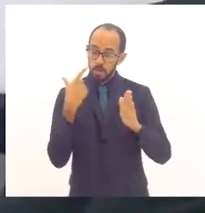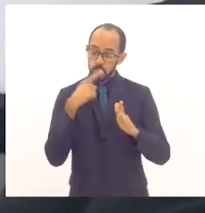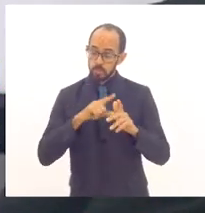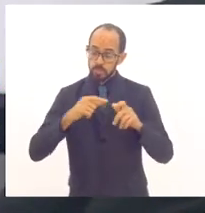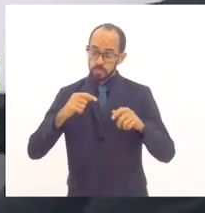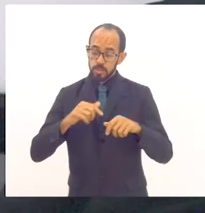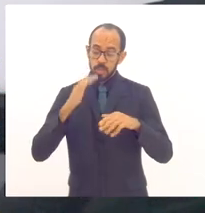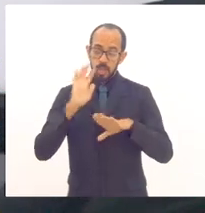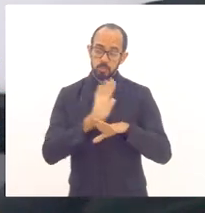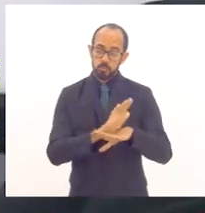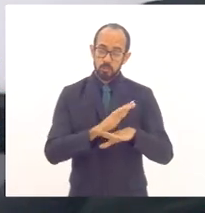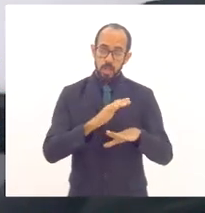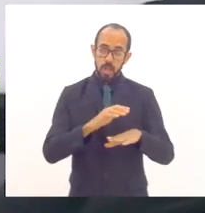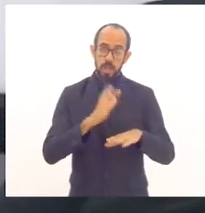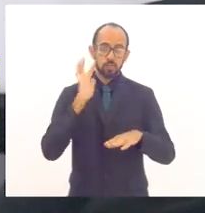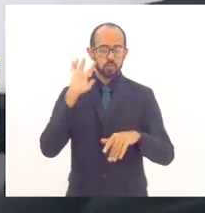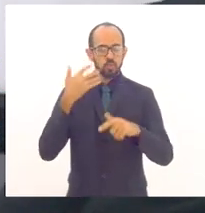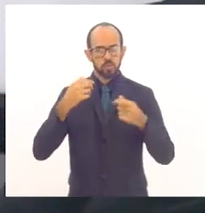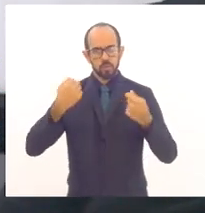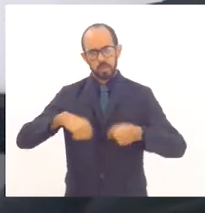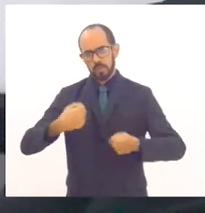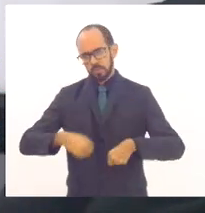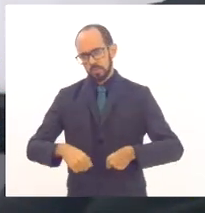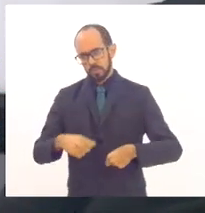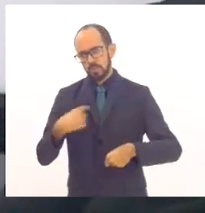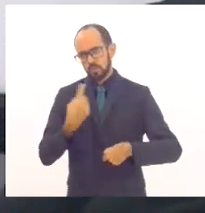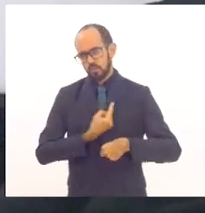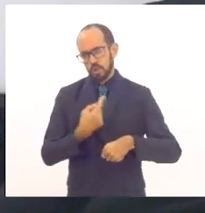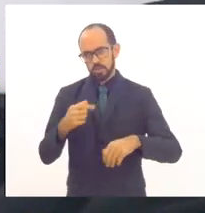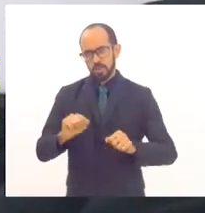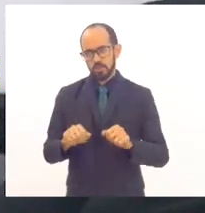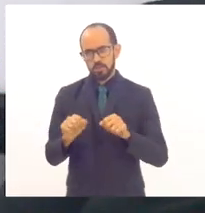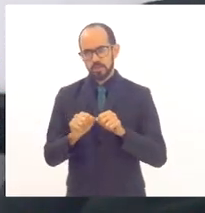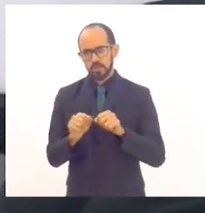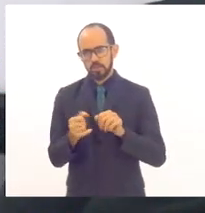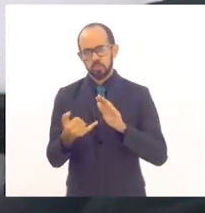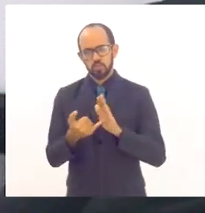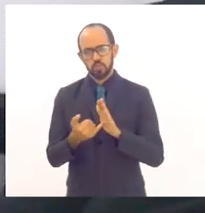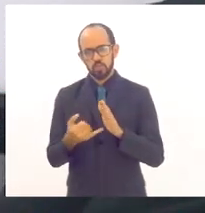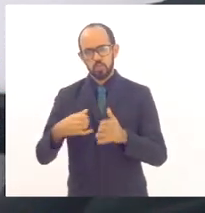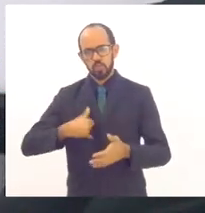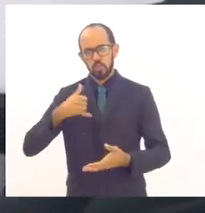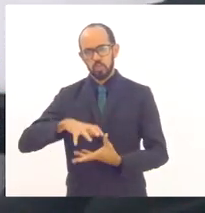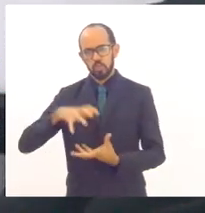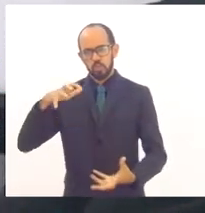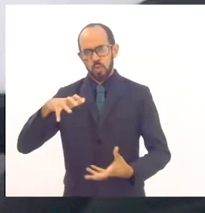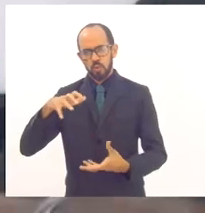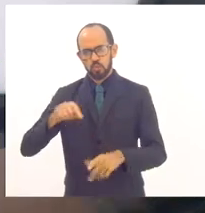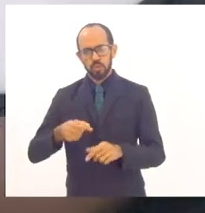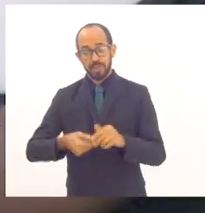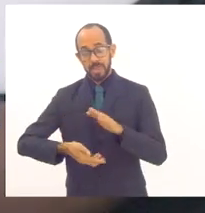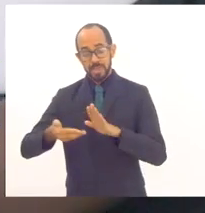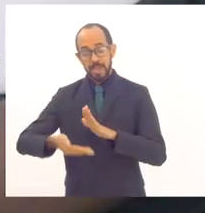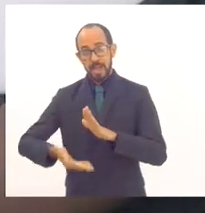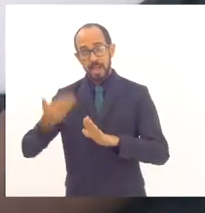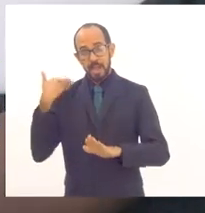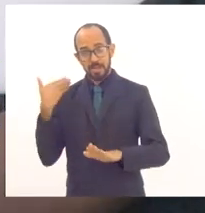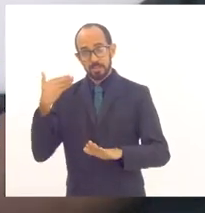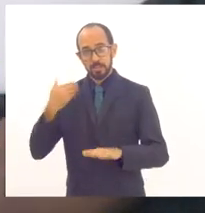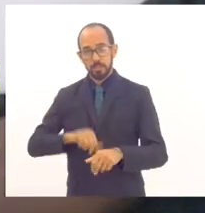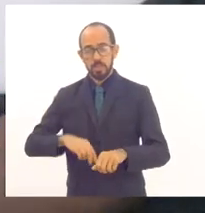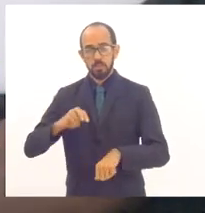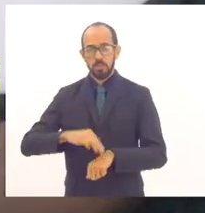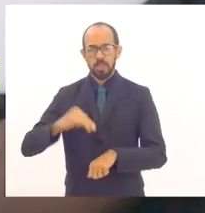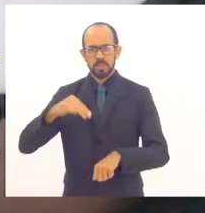demandas. Então, por exemplo, trazendo para a discussão o Instituto do Idoso e dando anterioridade ao mestre